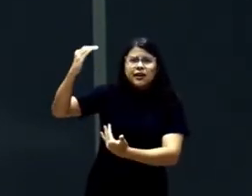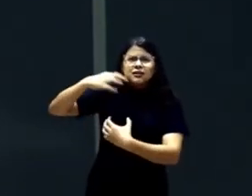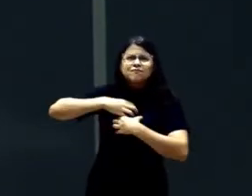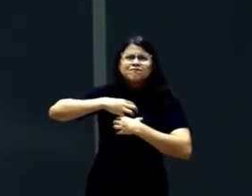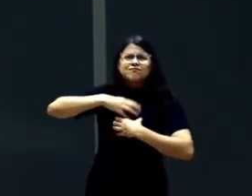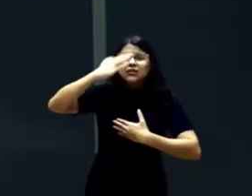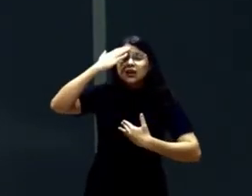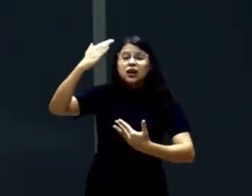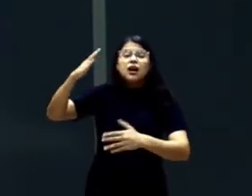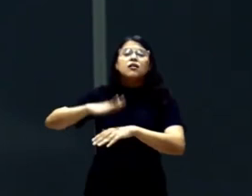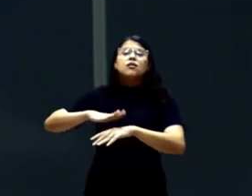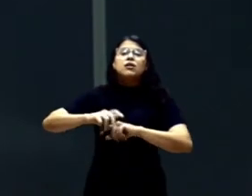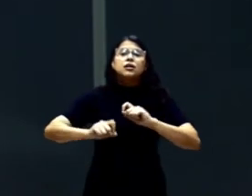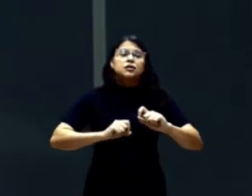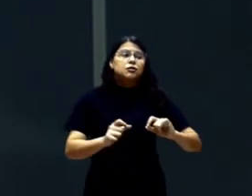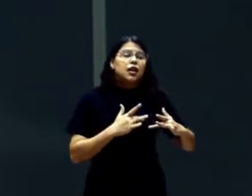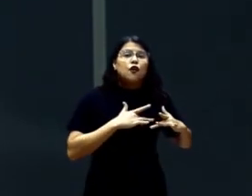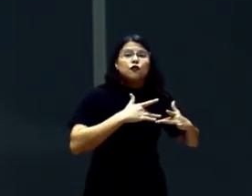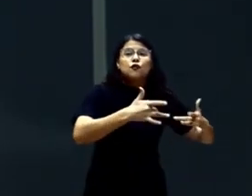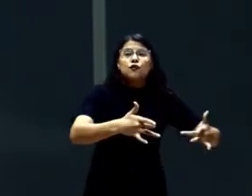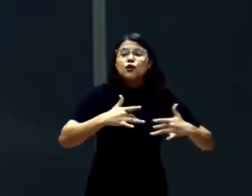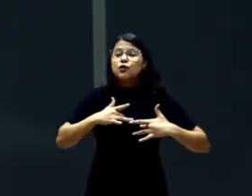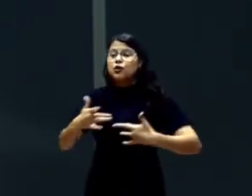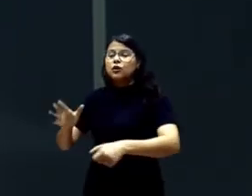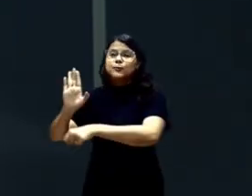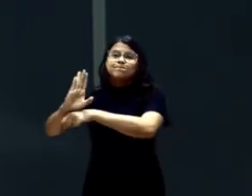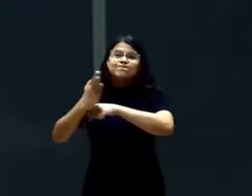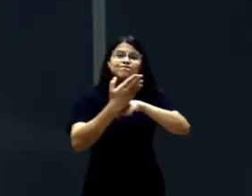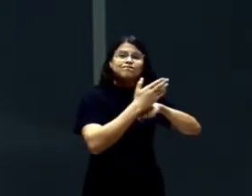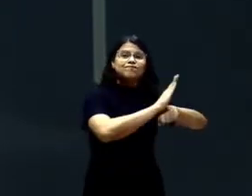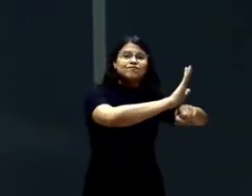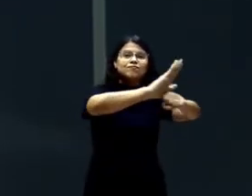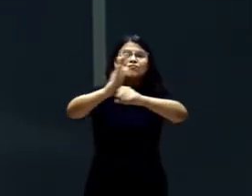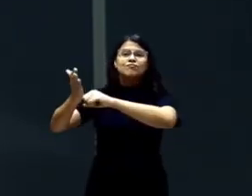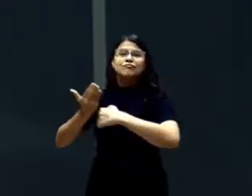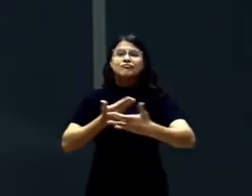ele compartilha. Ele é generoso.